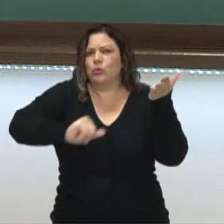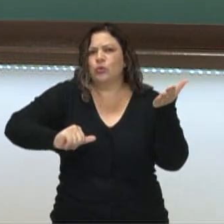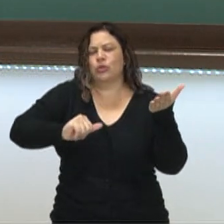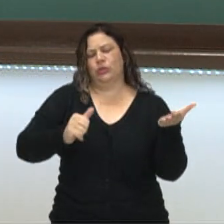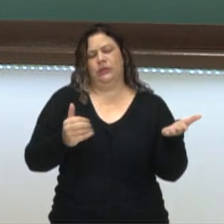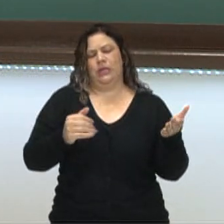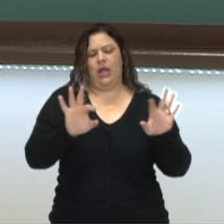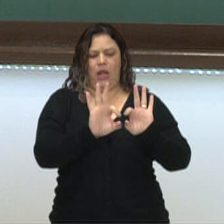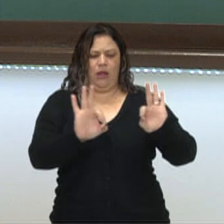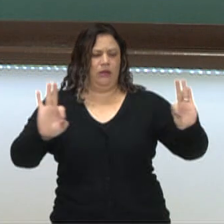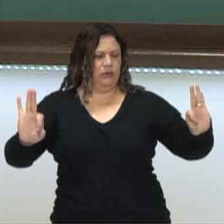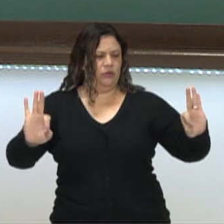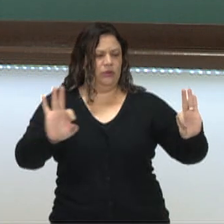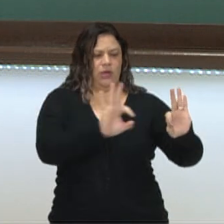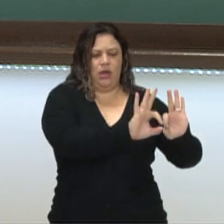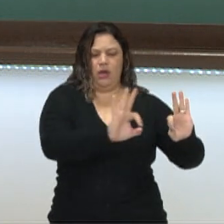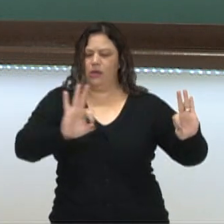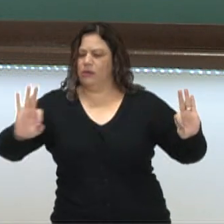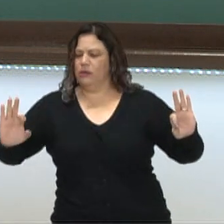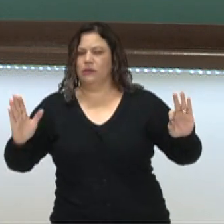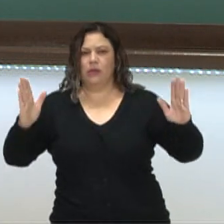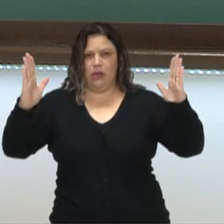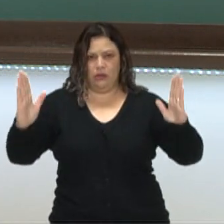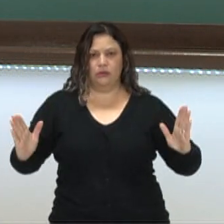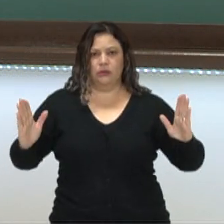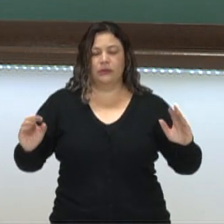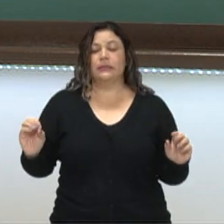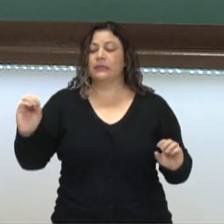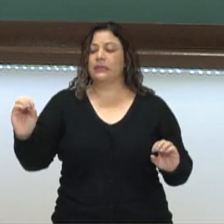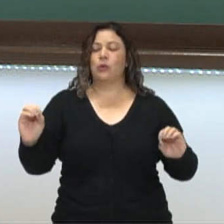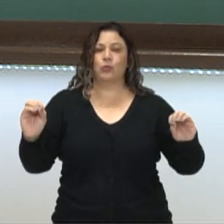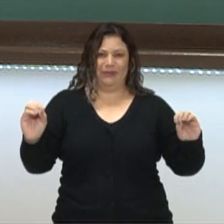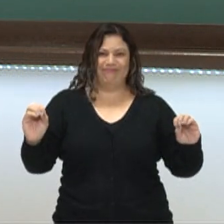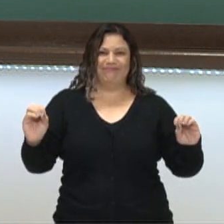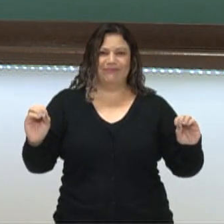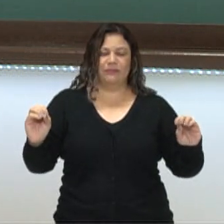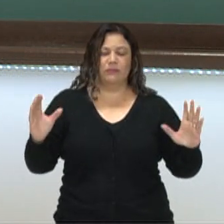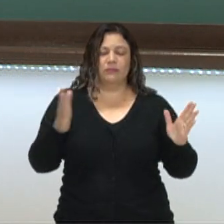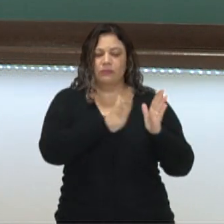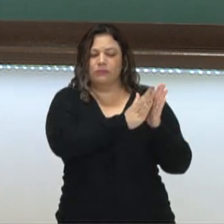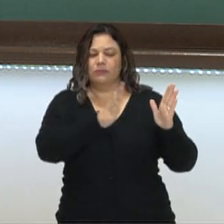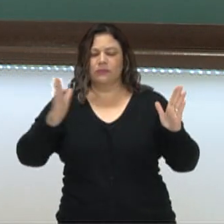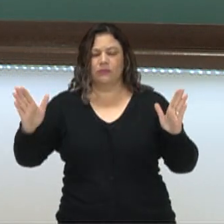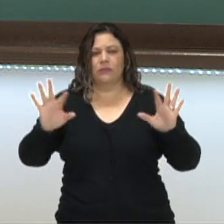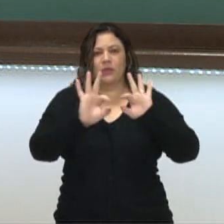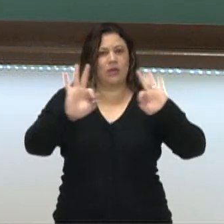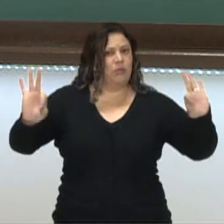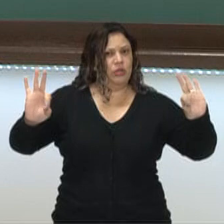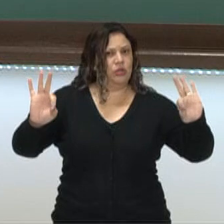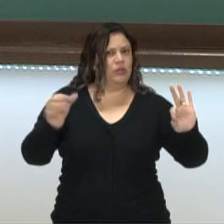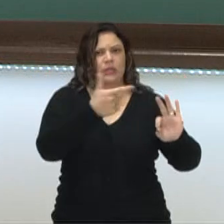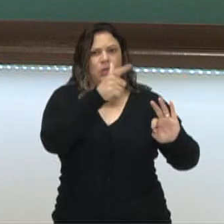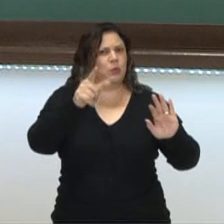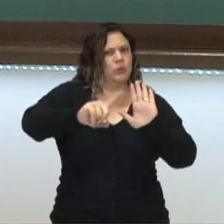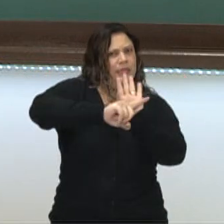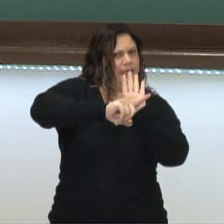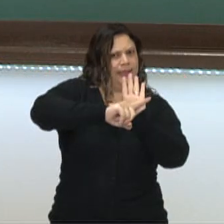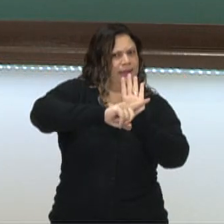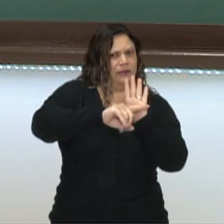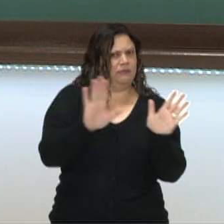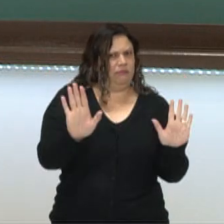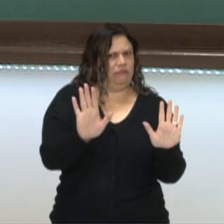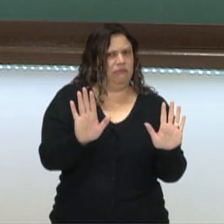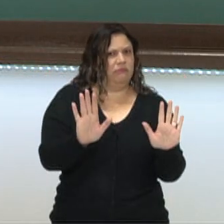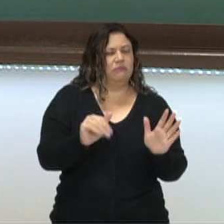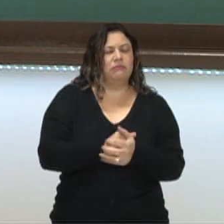verificar a distância desse número até o zero. E como você está se referindo a uma distância, uma medida, não existe medida negativa, né? Por isso